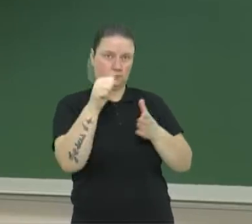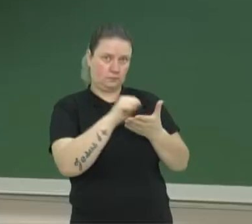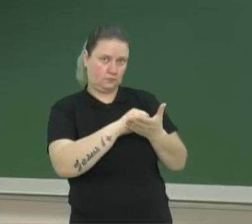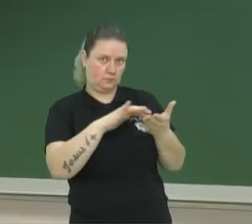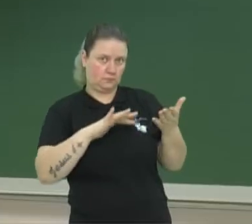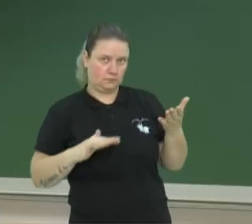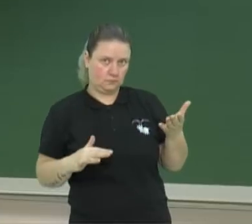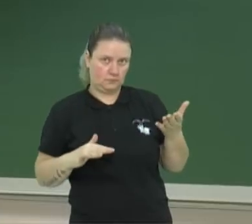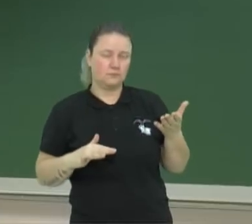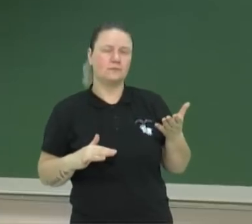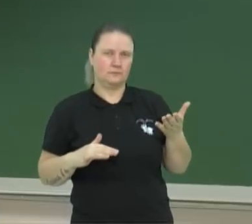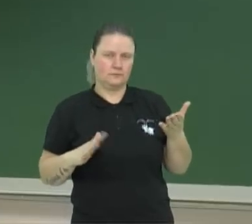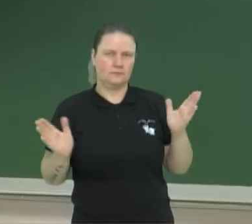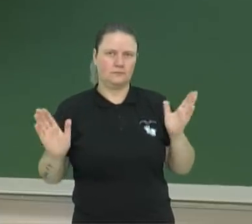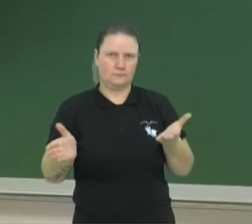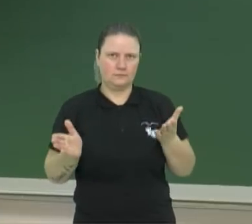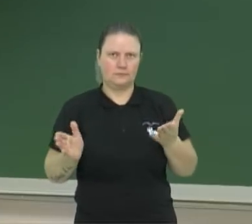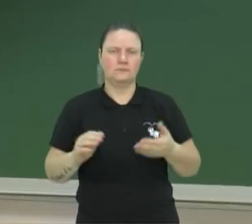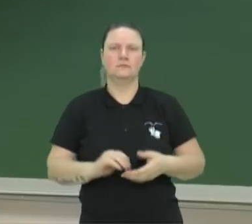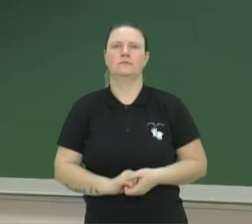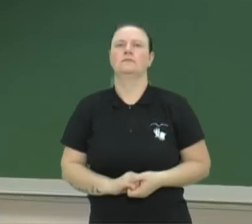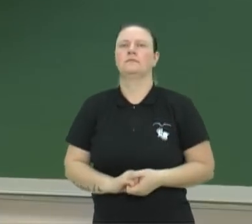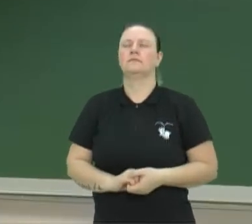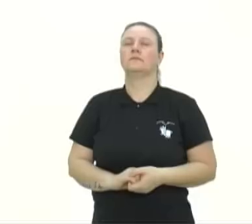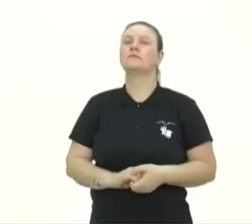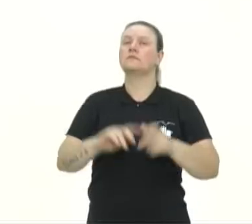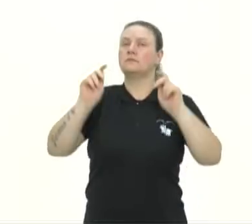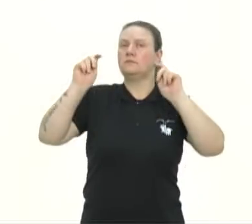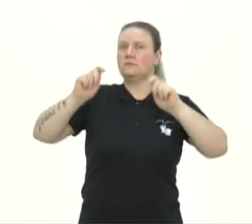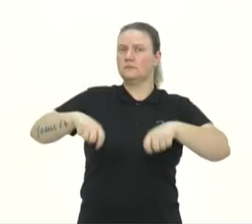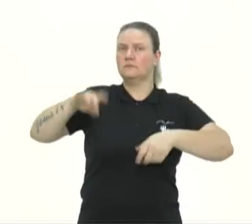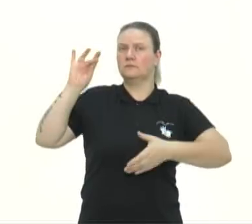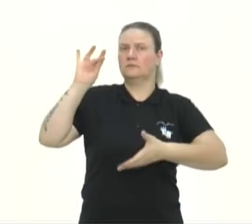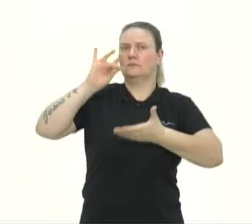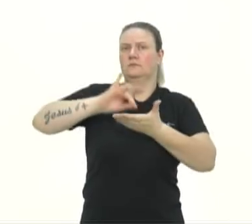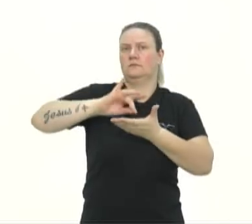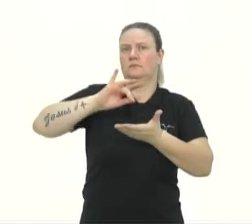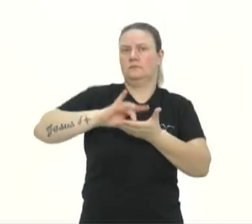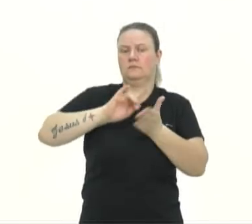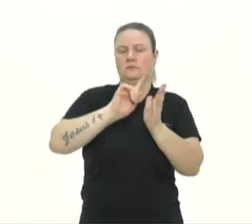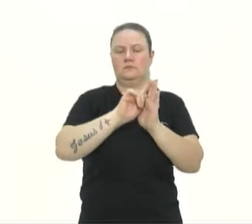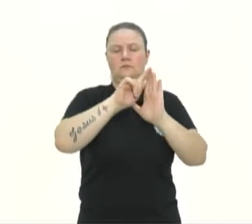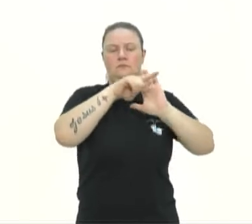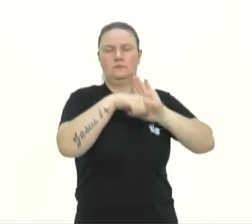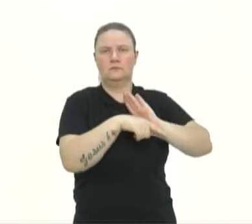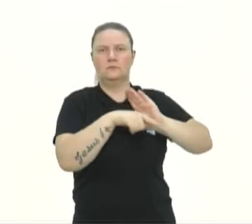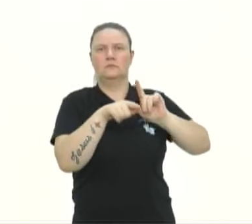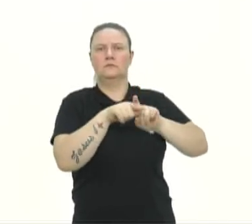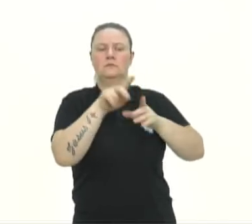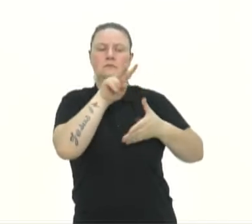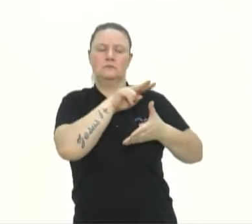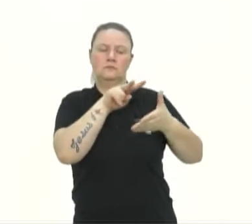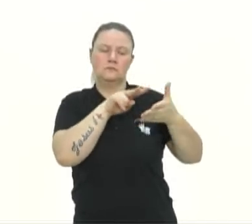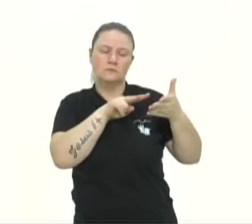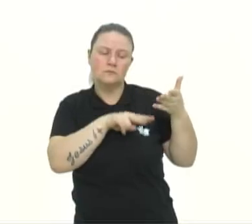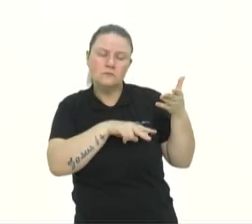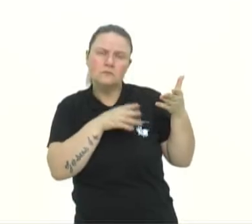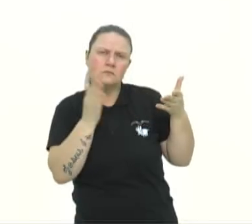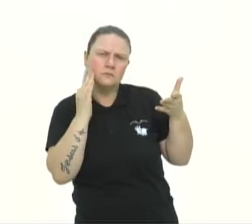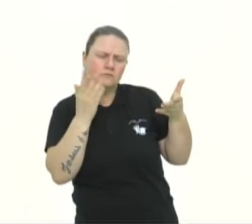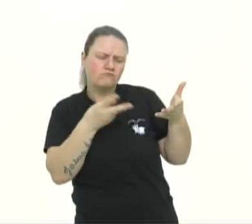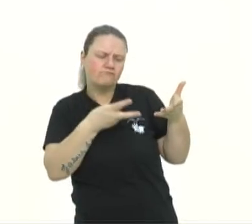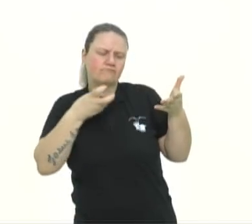nós fazermos juntos. Acompanhe aqui. É possível afirmar que o gênero caos lido apresenta